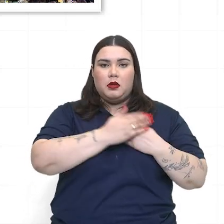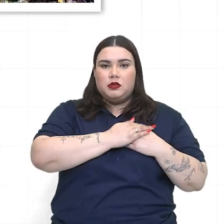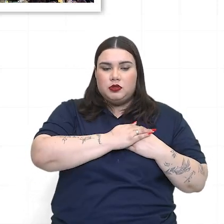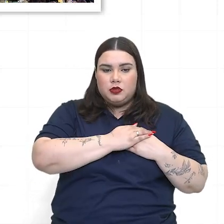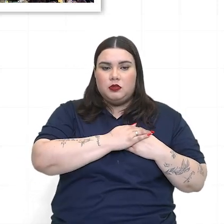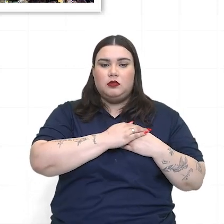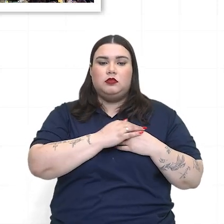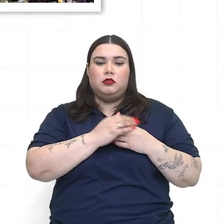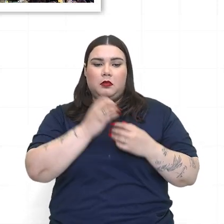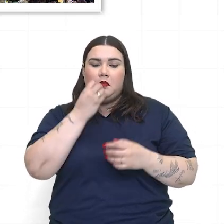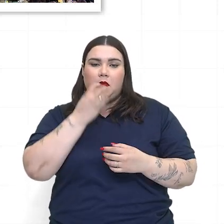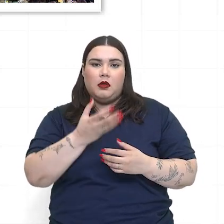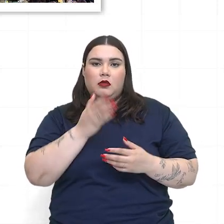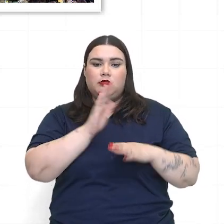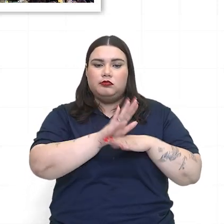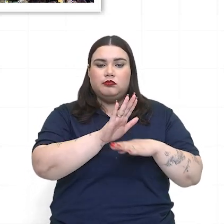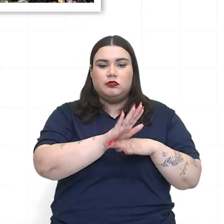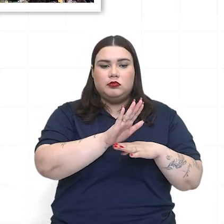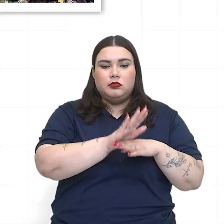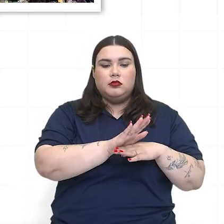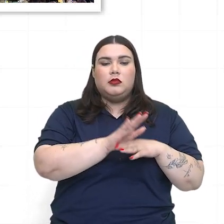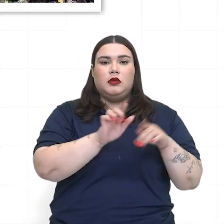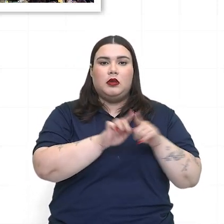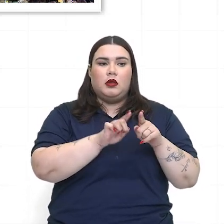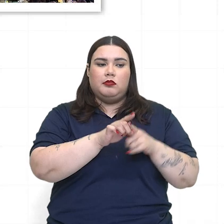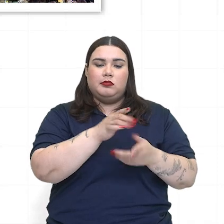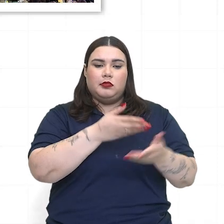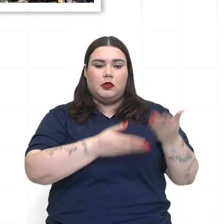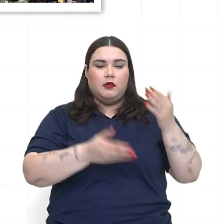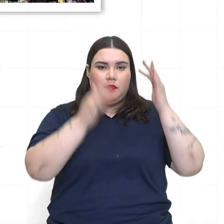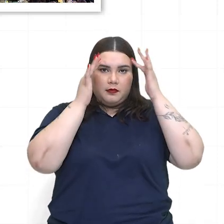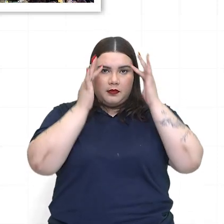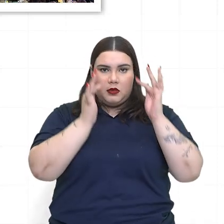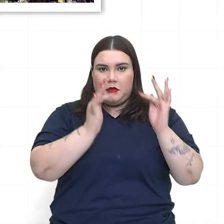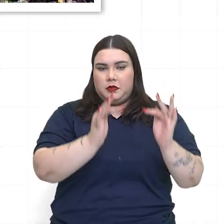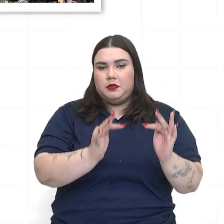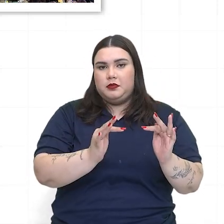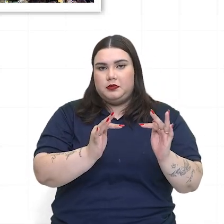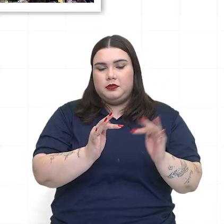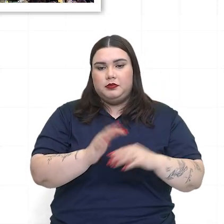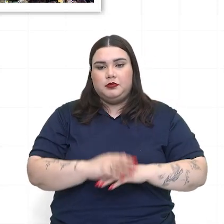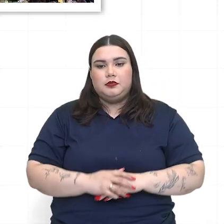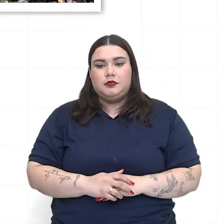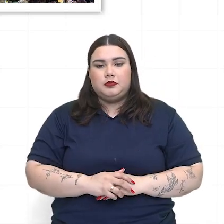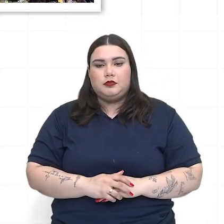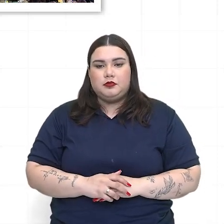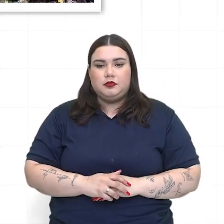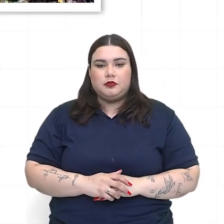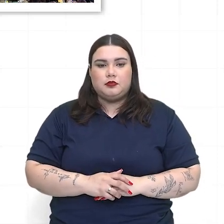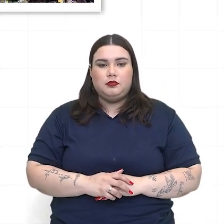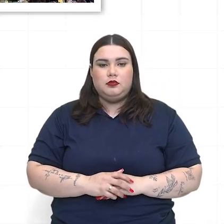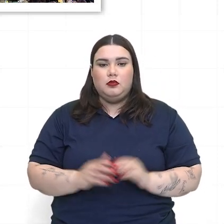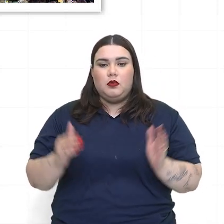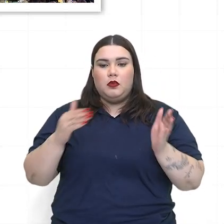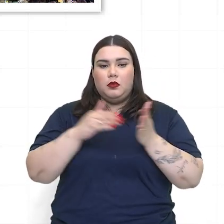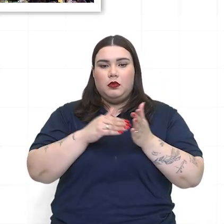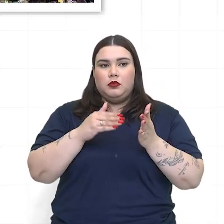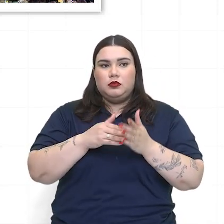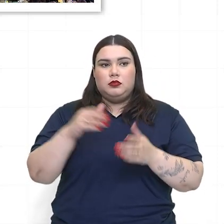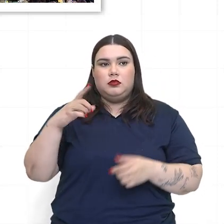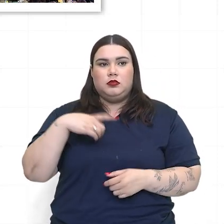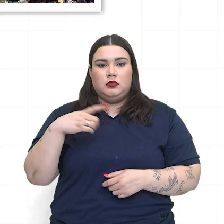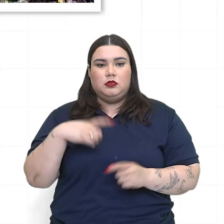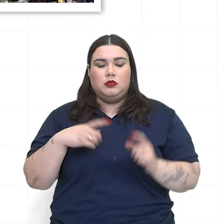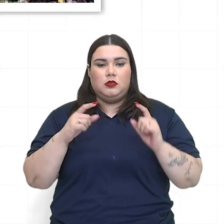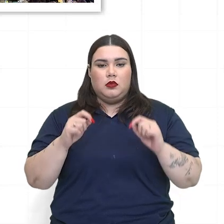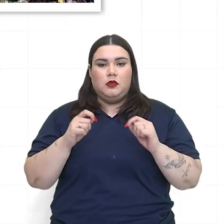com benevolência, dando o que deles espera receber e sendo fiel à sua própria palavra. E por fim, nós